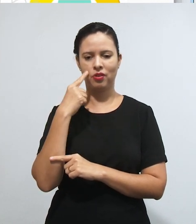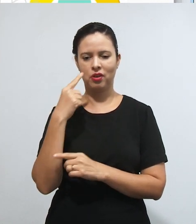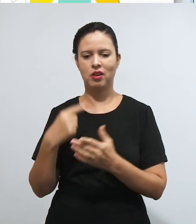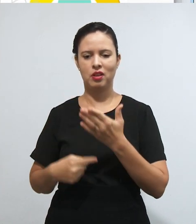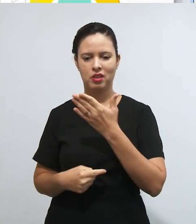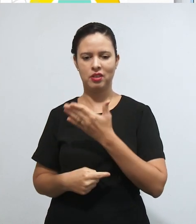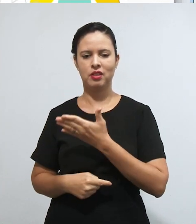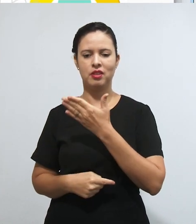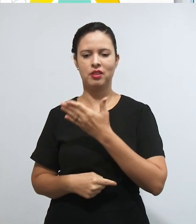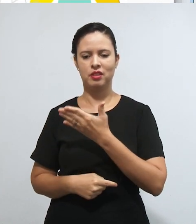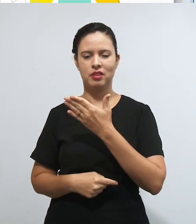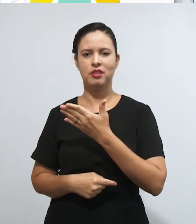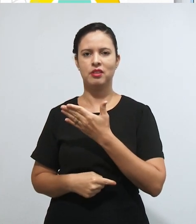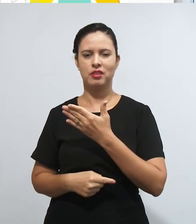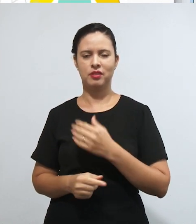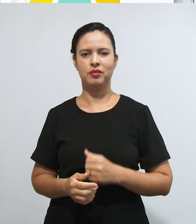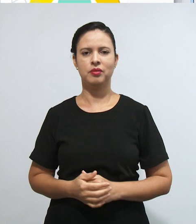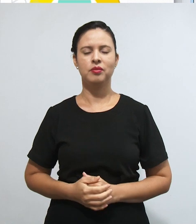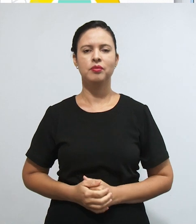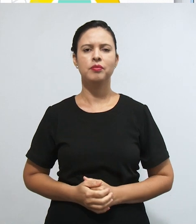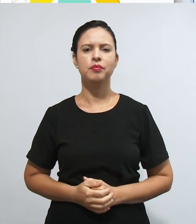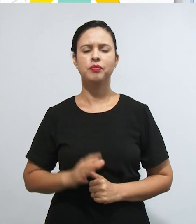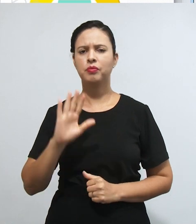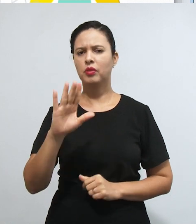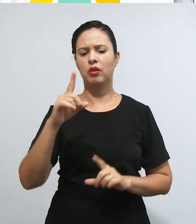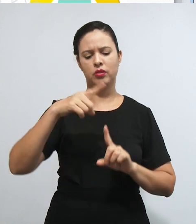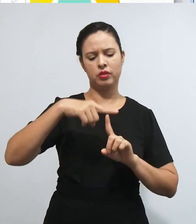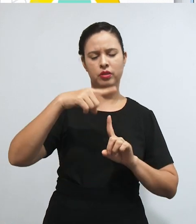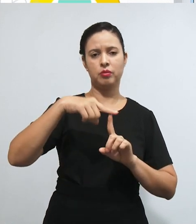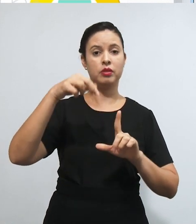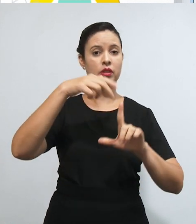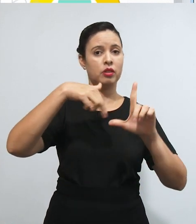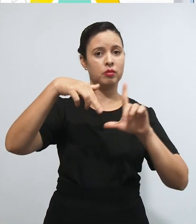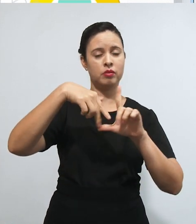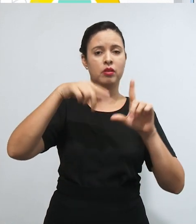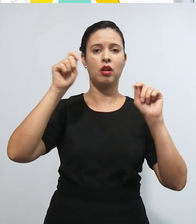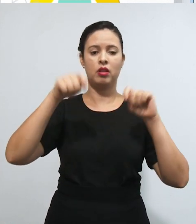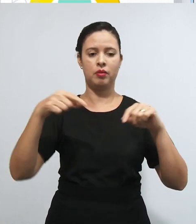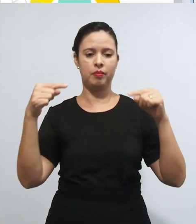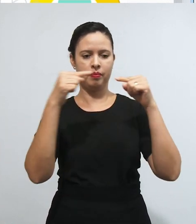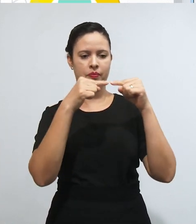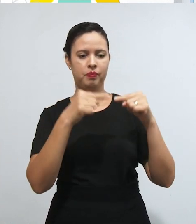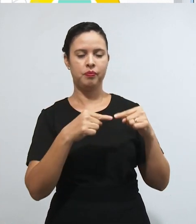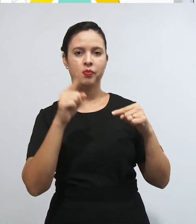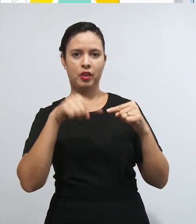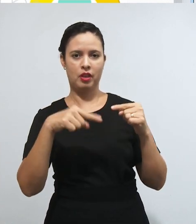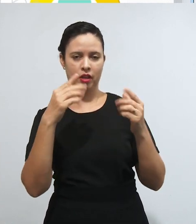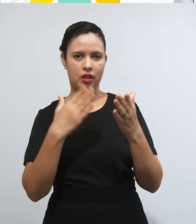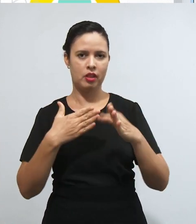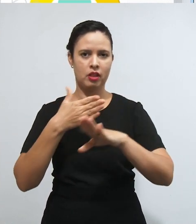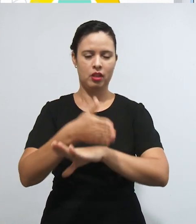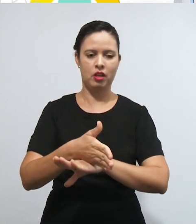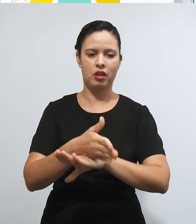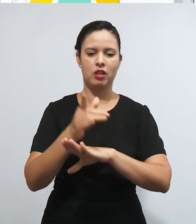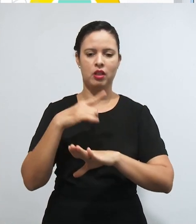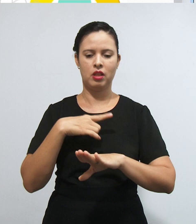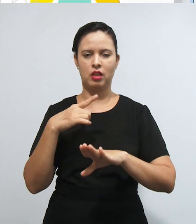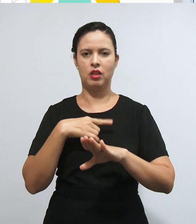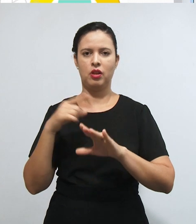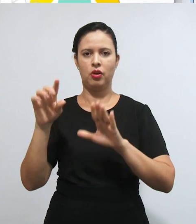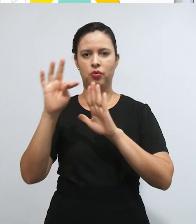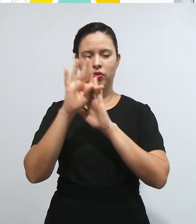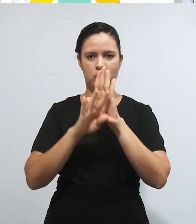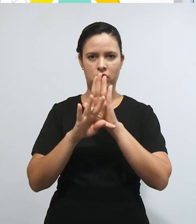vai flutuar. Quais são os tipos de animações que a gente pode aplicar? É a animação de entrada, que justamente faz o texto entrar ou faz a imagem